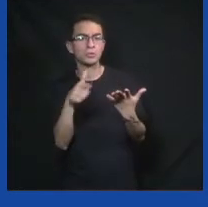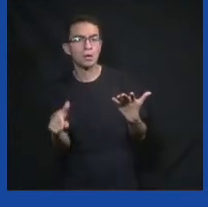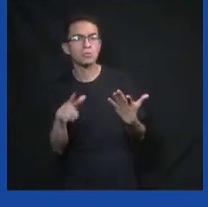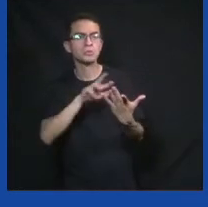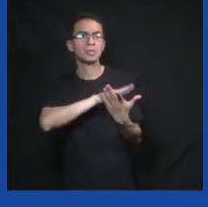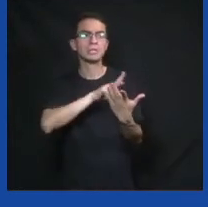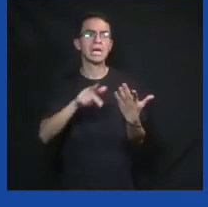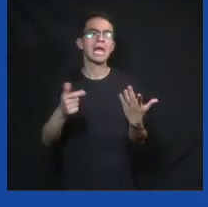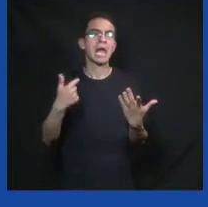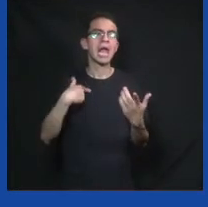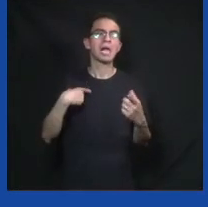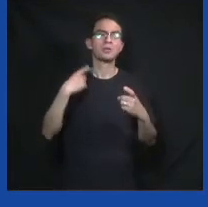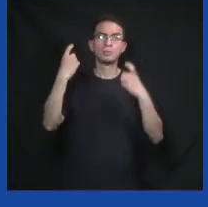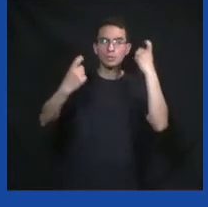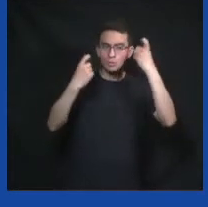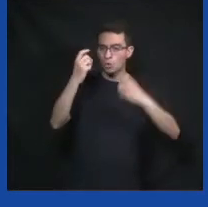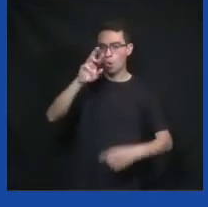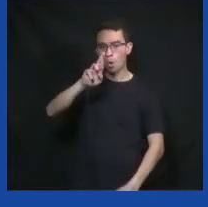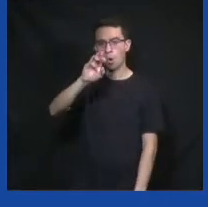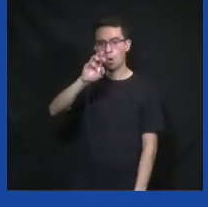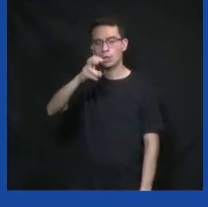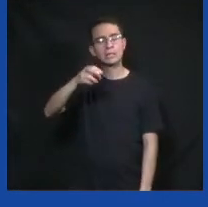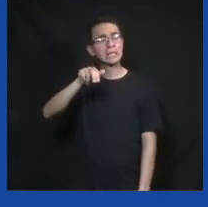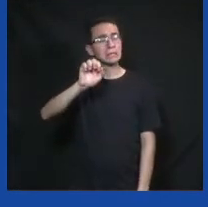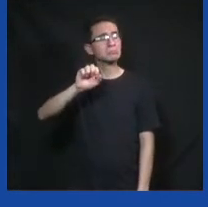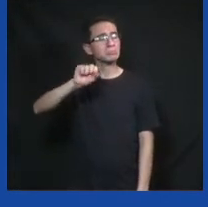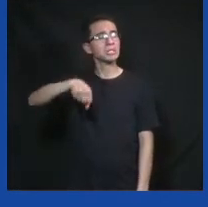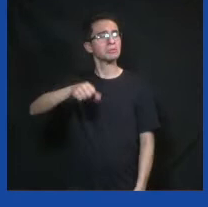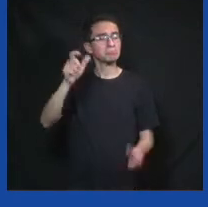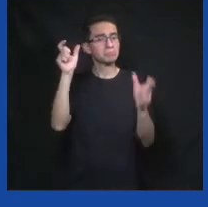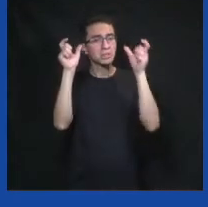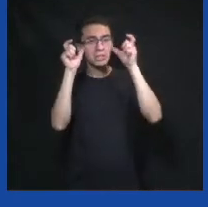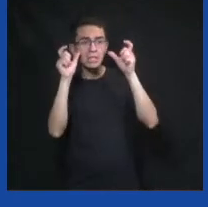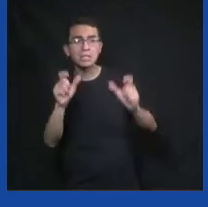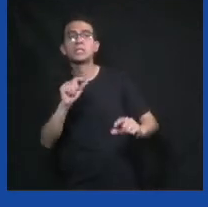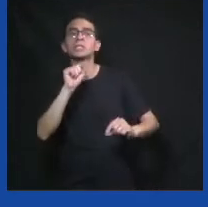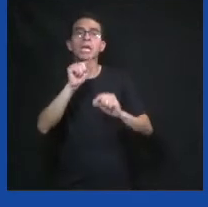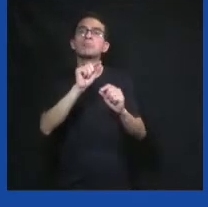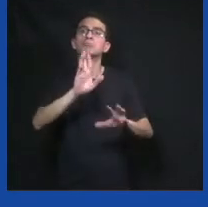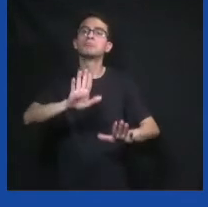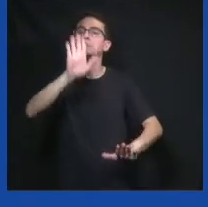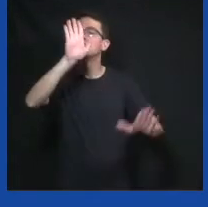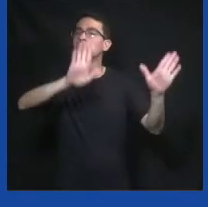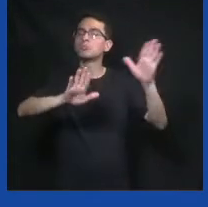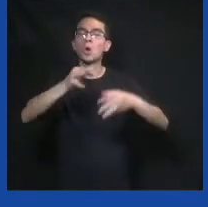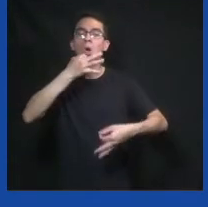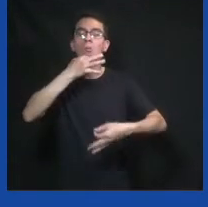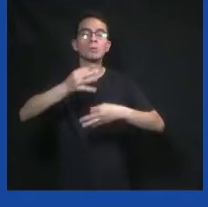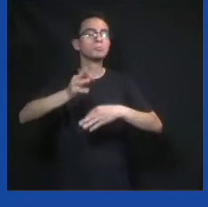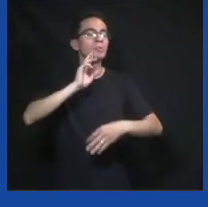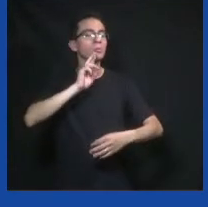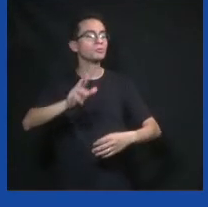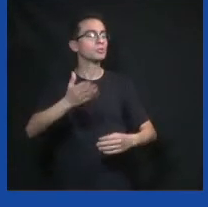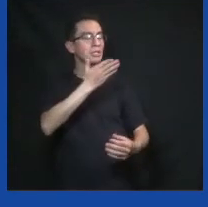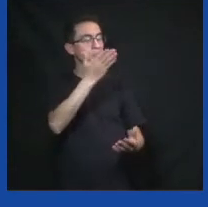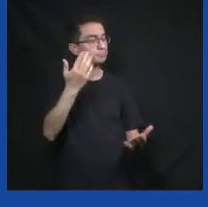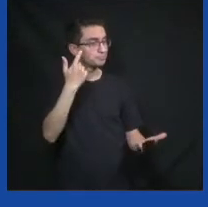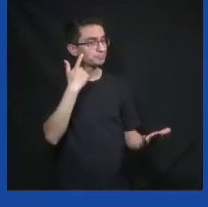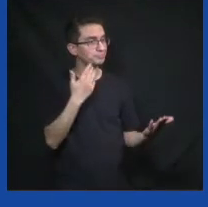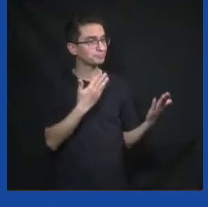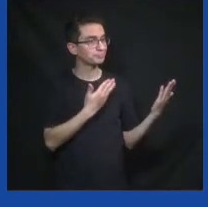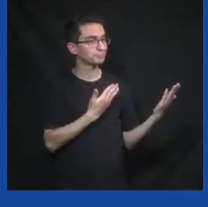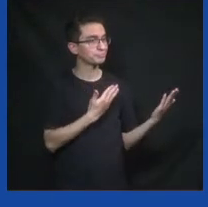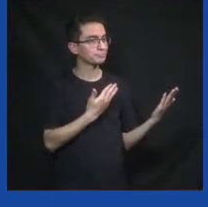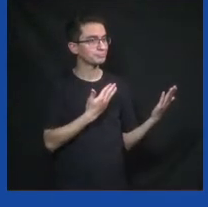preocupação. Eu acho que é interessante. Alexandre, Diego, quero ver o complemento de vocês. Eu vou falar